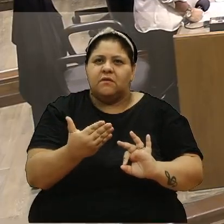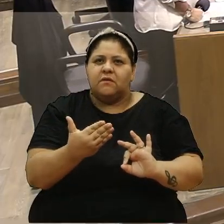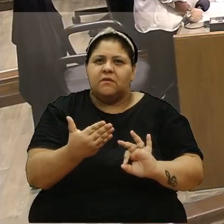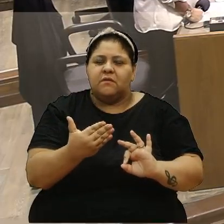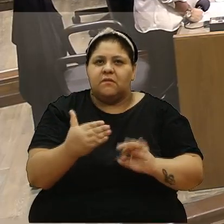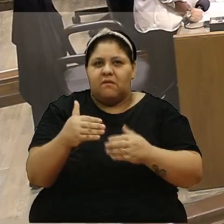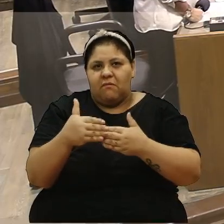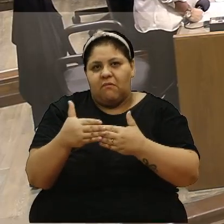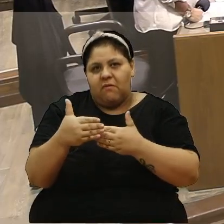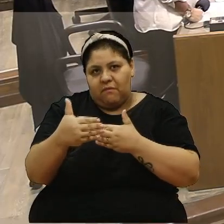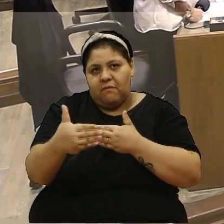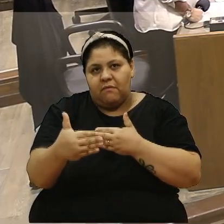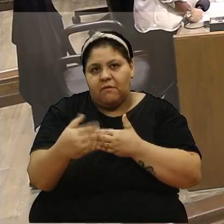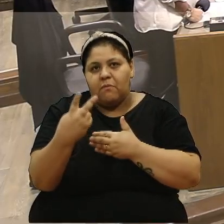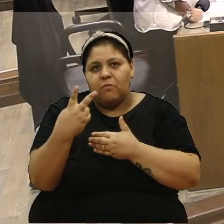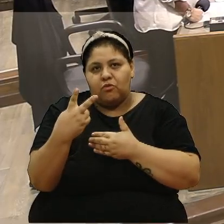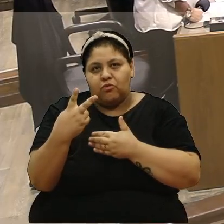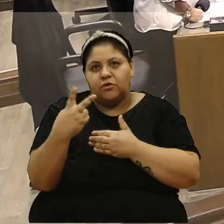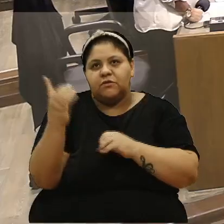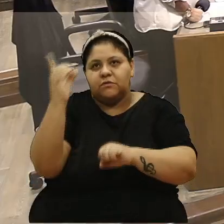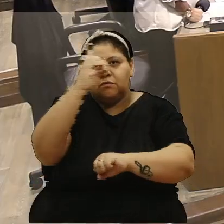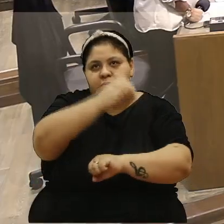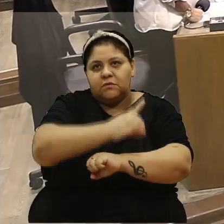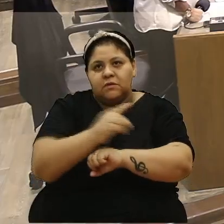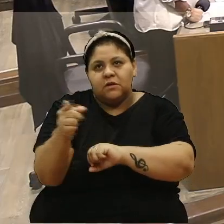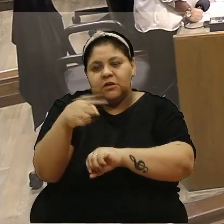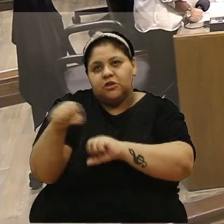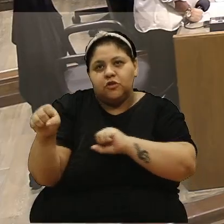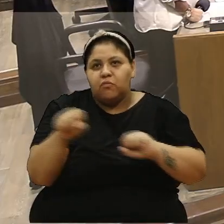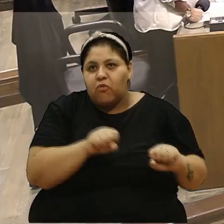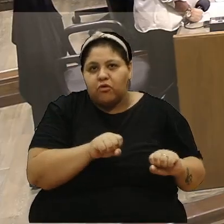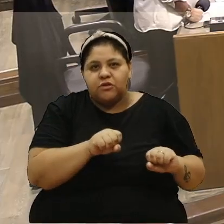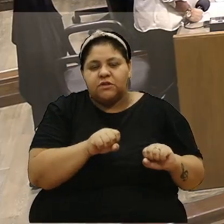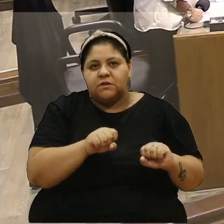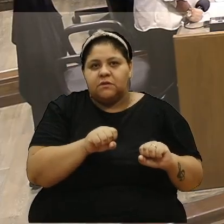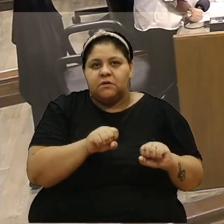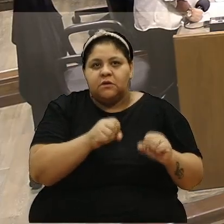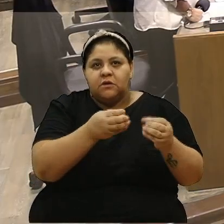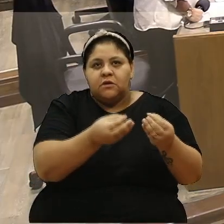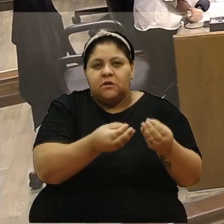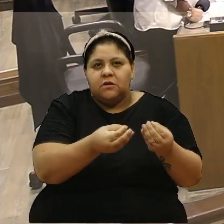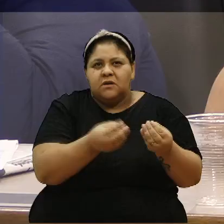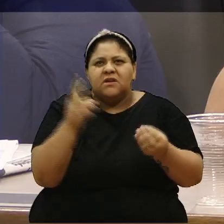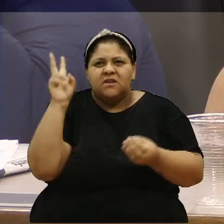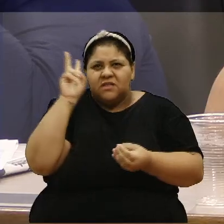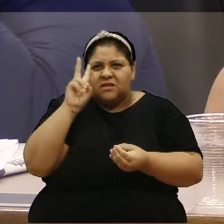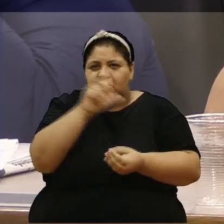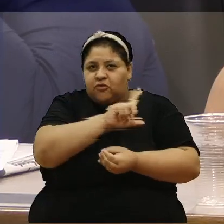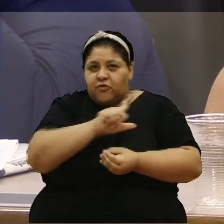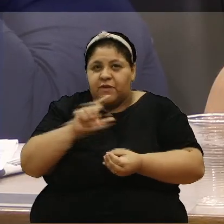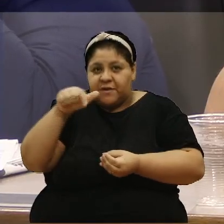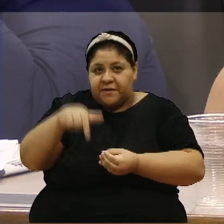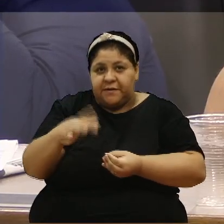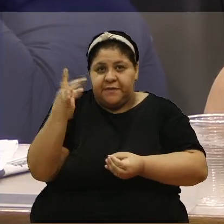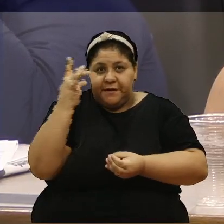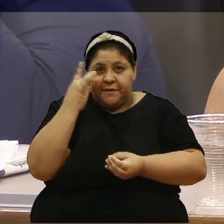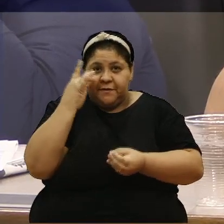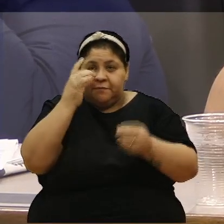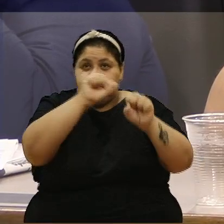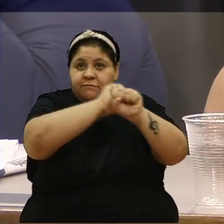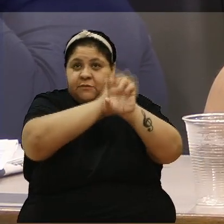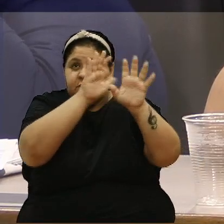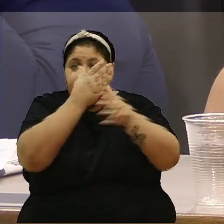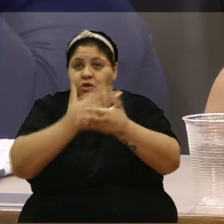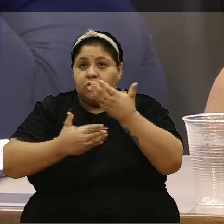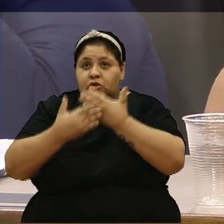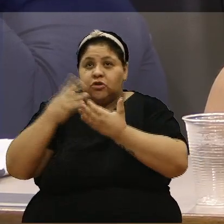possível, por 2 dias, para que a gente possa receber o governo. Segunda-feira o governo vai estar presente aqui de manhã. Todos os